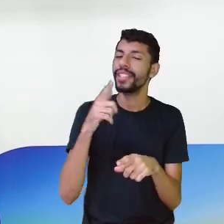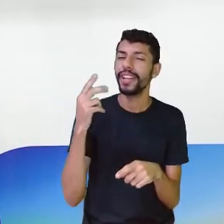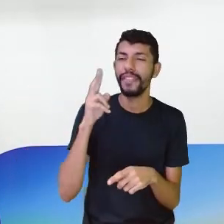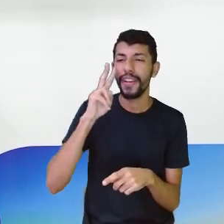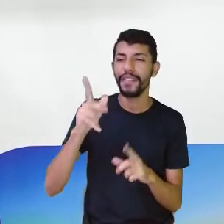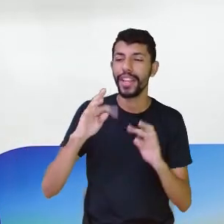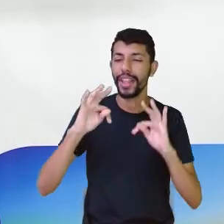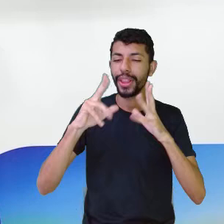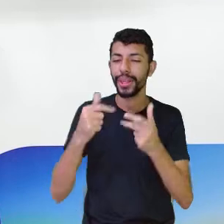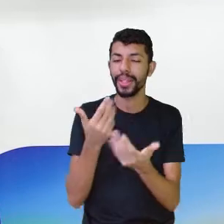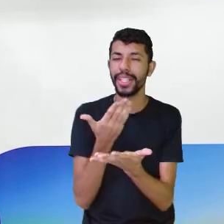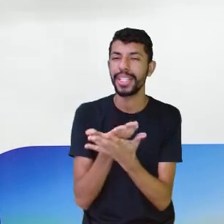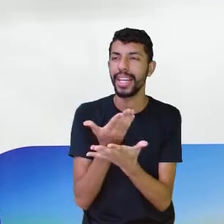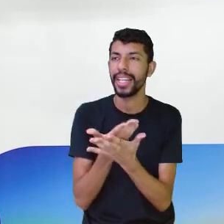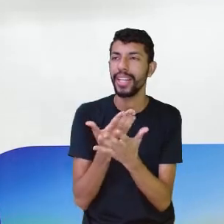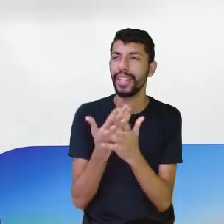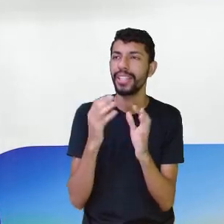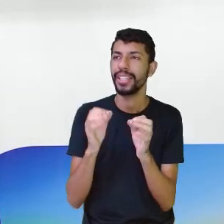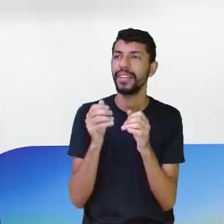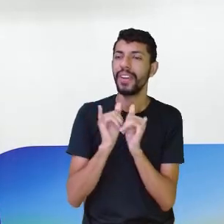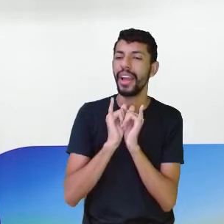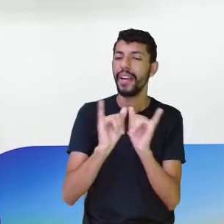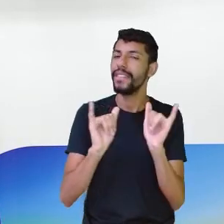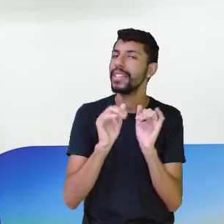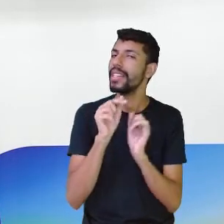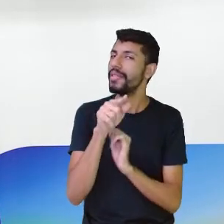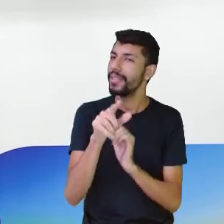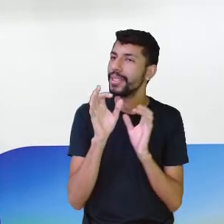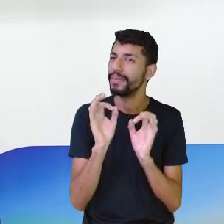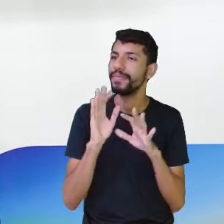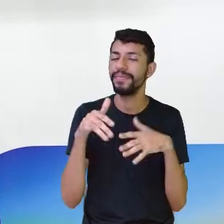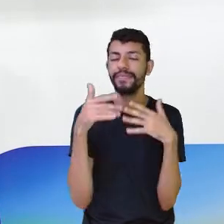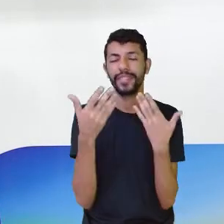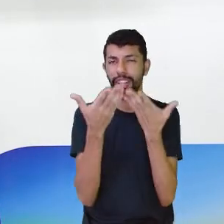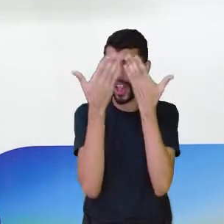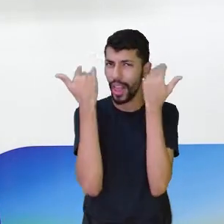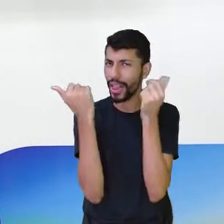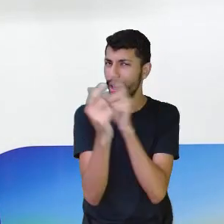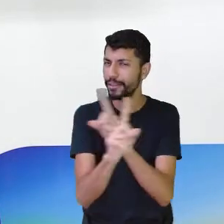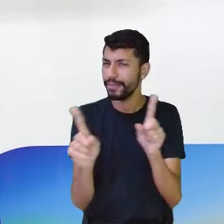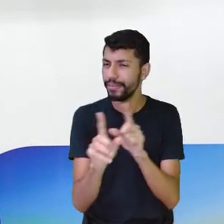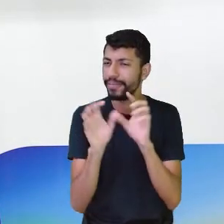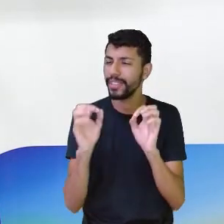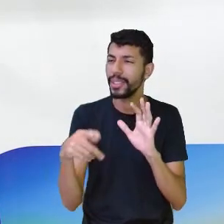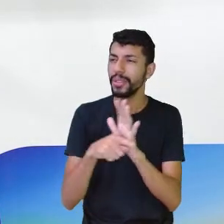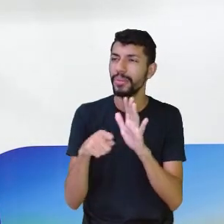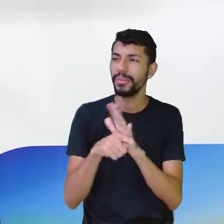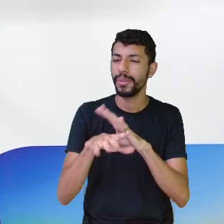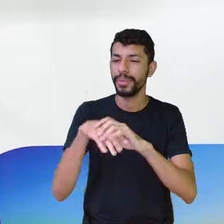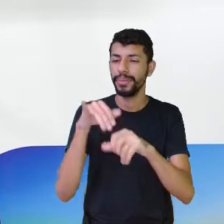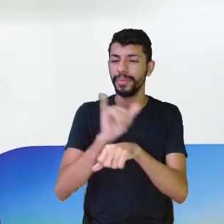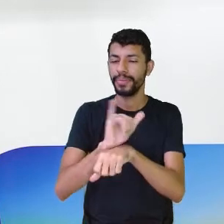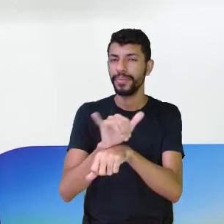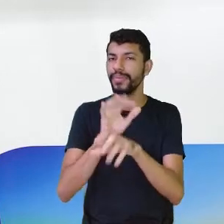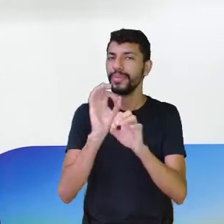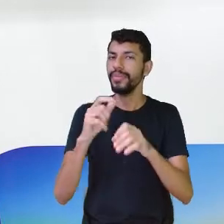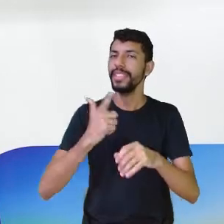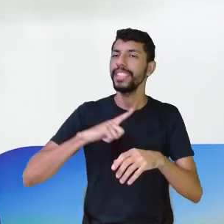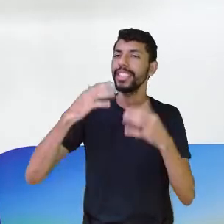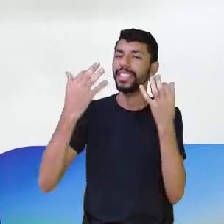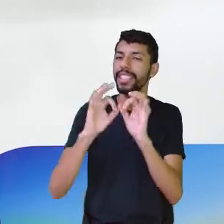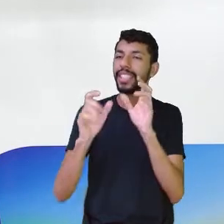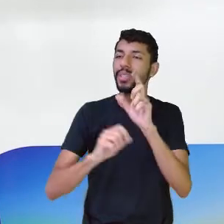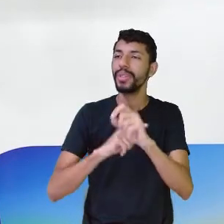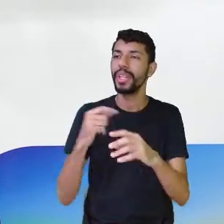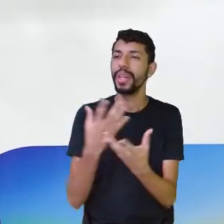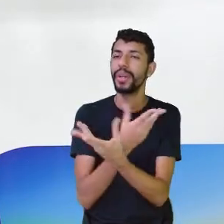estiverem entrando lá no canal, ela vai chegar a notificação para você. Então não esqueça de acessar lá o canal do YouTube. Eu tenho certeza que